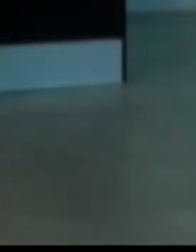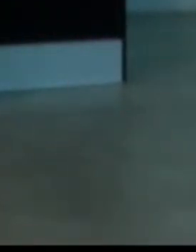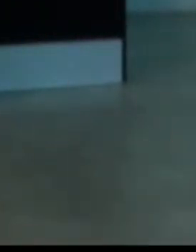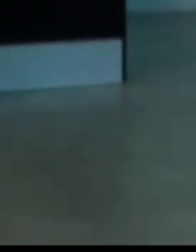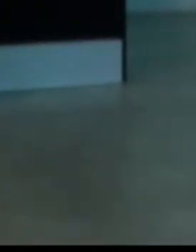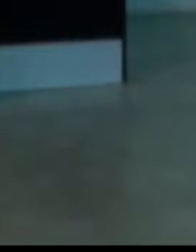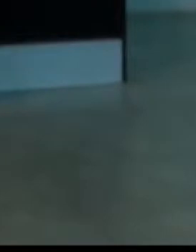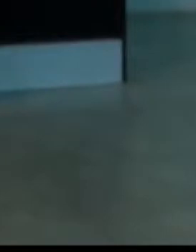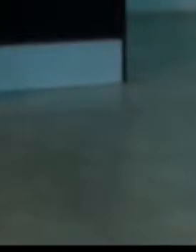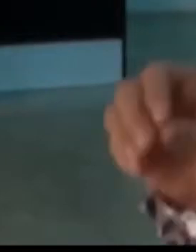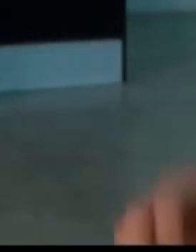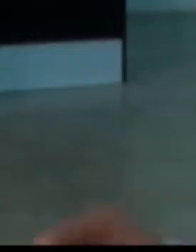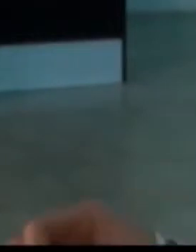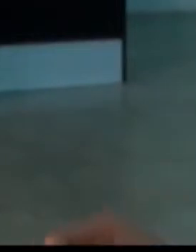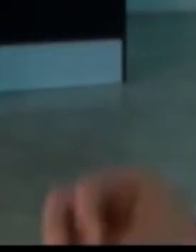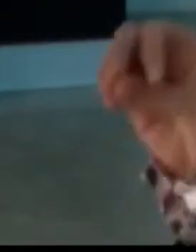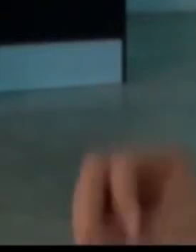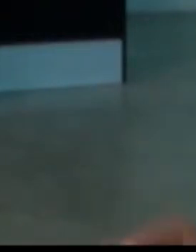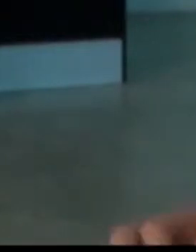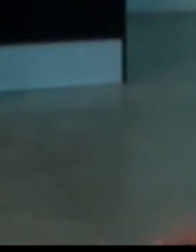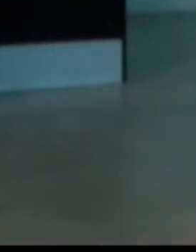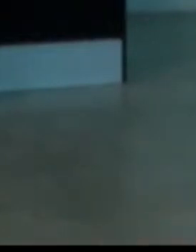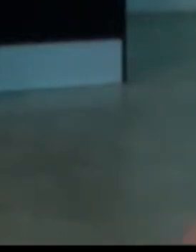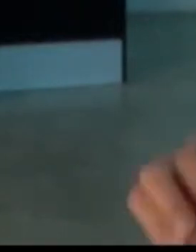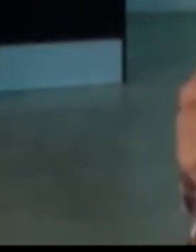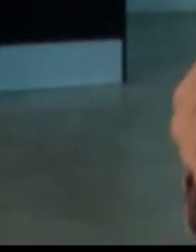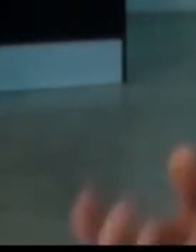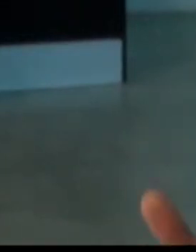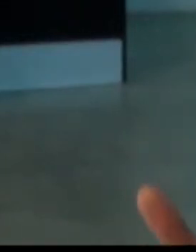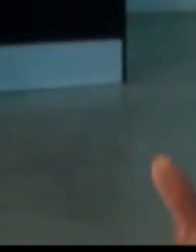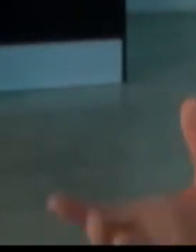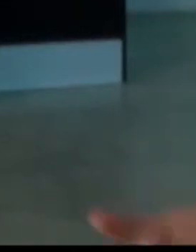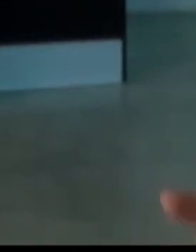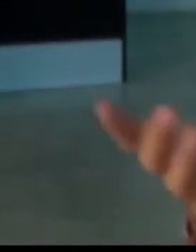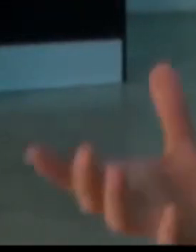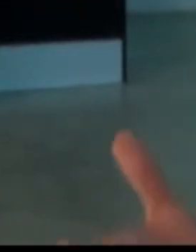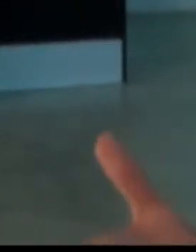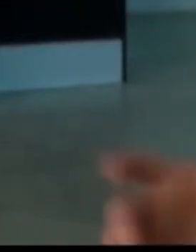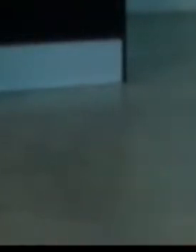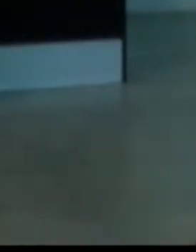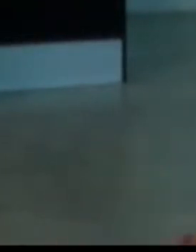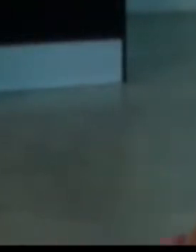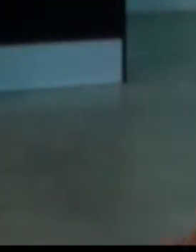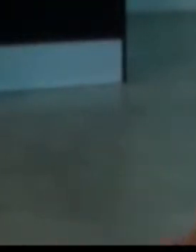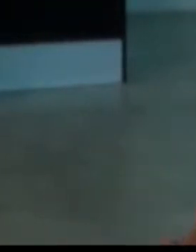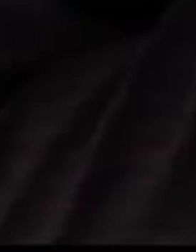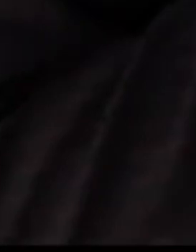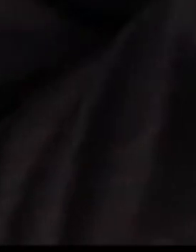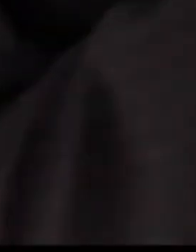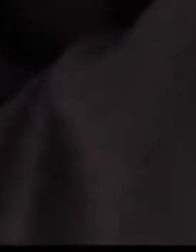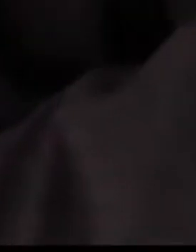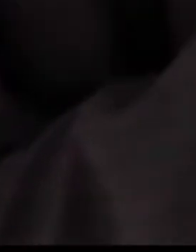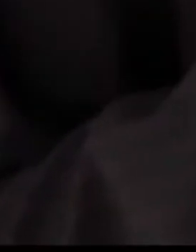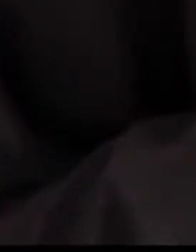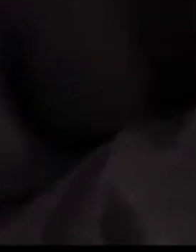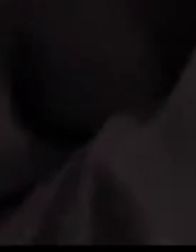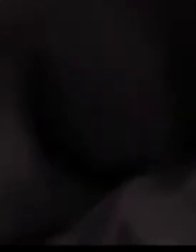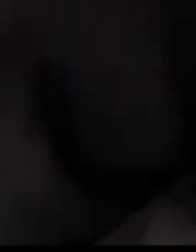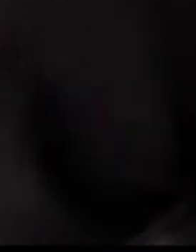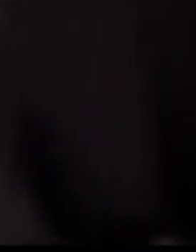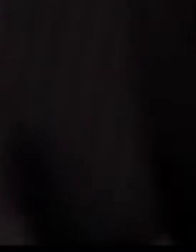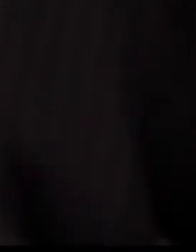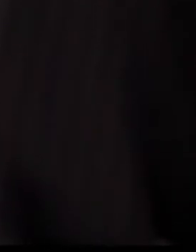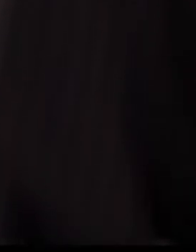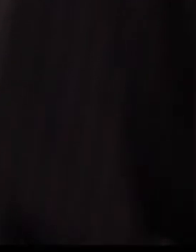os casos de violência sexual envolvendo criança e adolescente, principalmente porque os números mostram que a grande maioria acontece dentro de casa. Na opinião da promotora